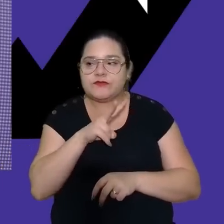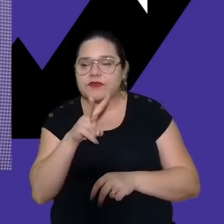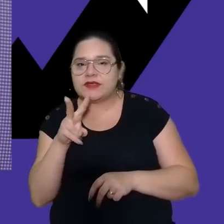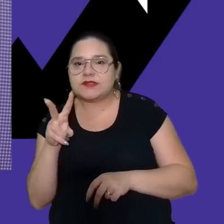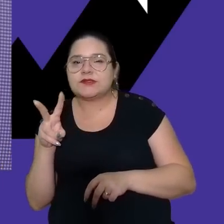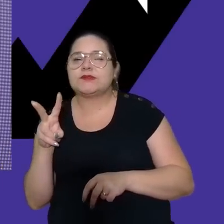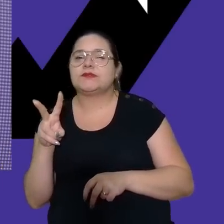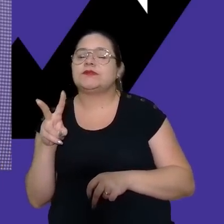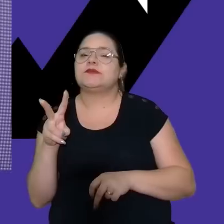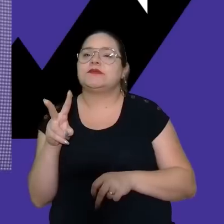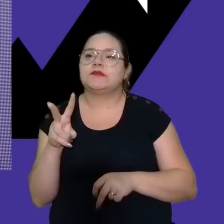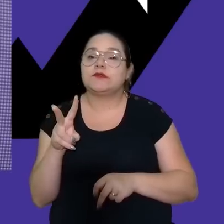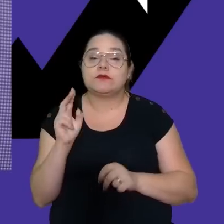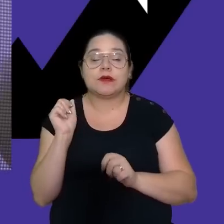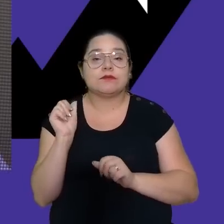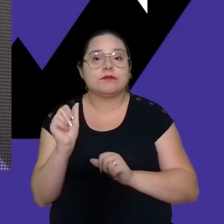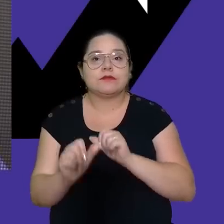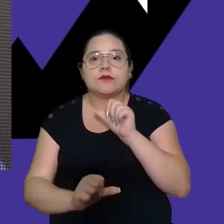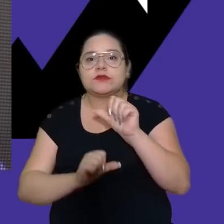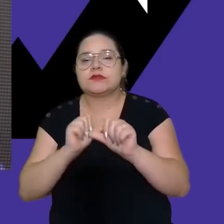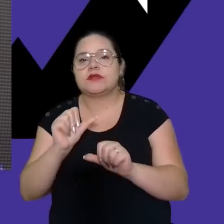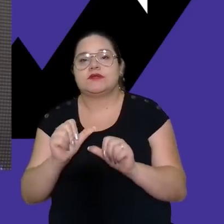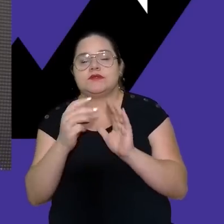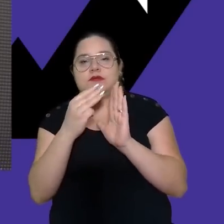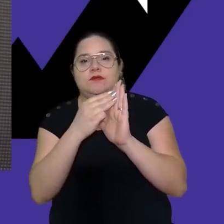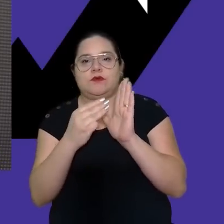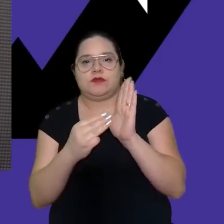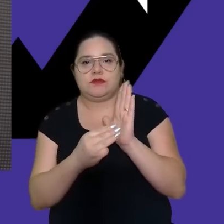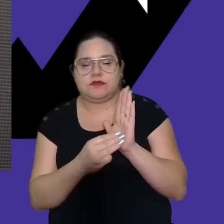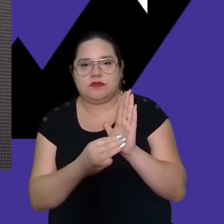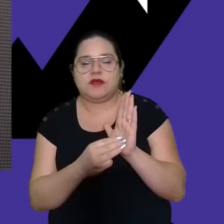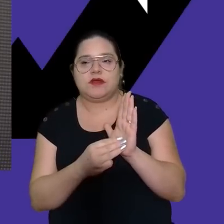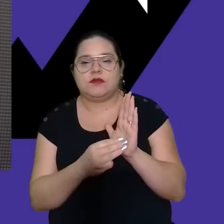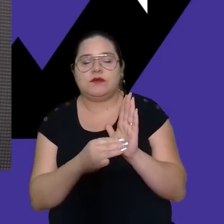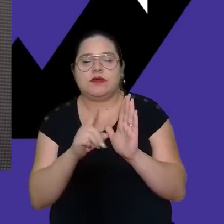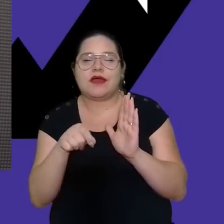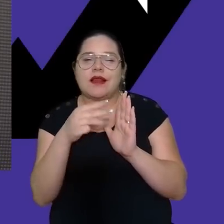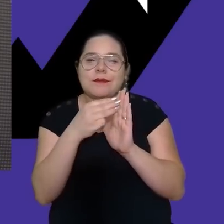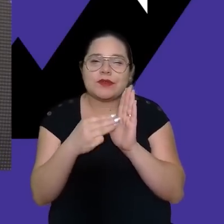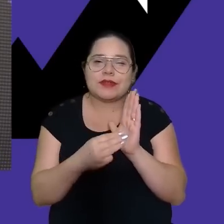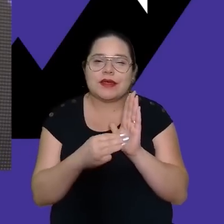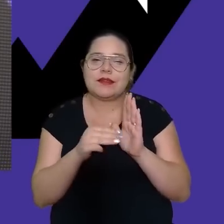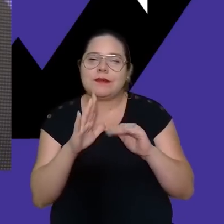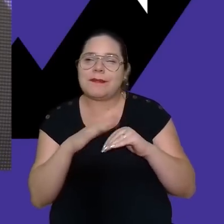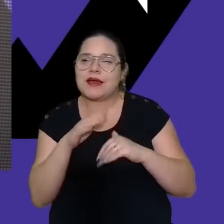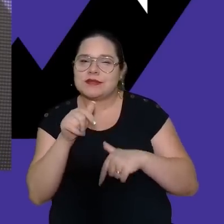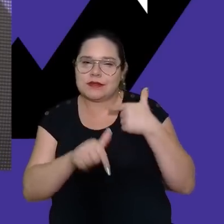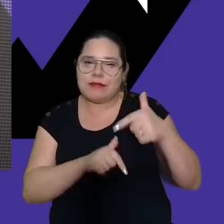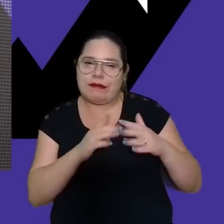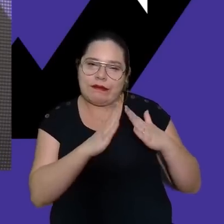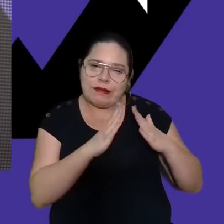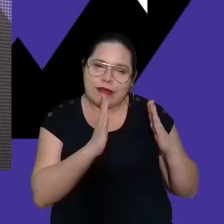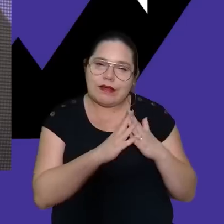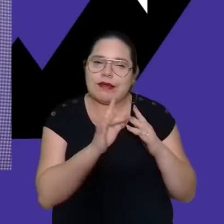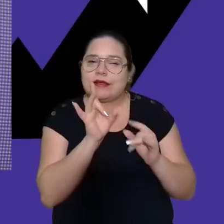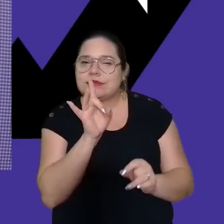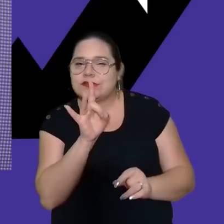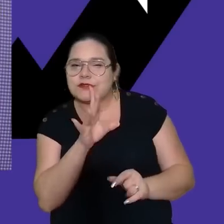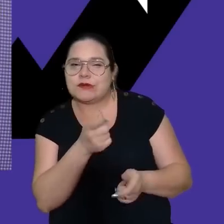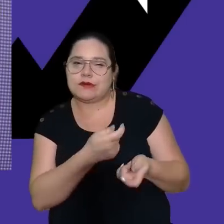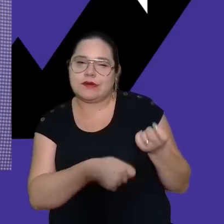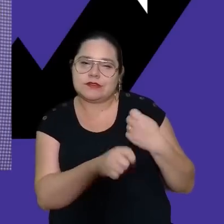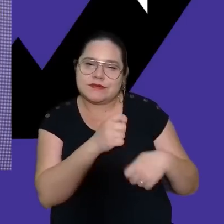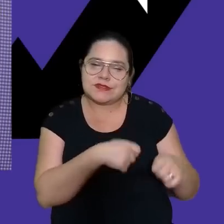uma mudança do modelo, que era um modelo mais caseiro, vamos fazer, de se administrar uma